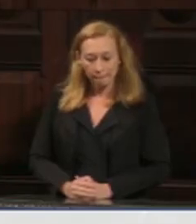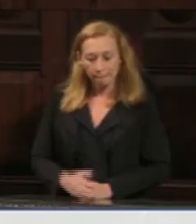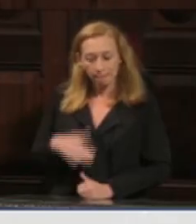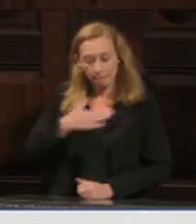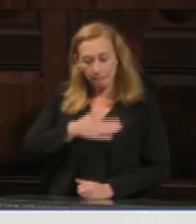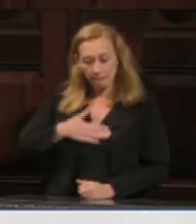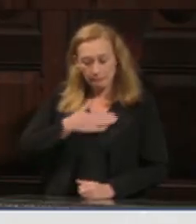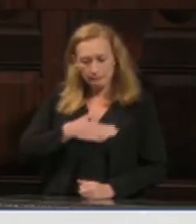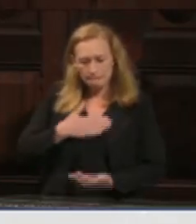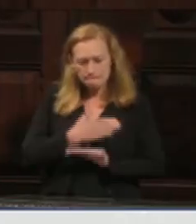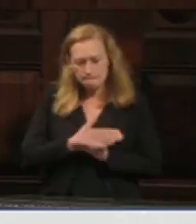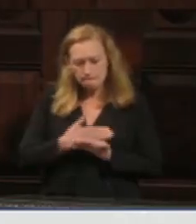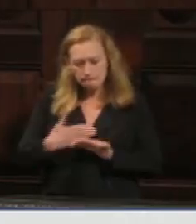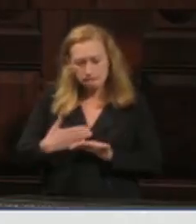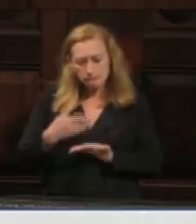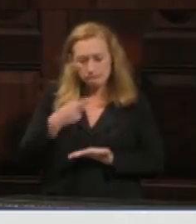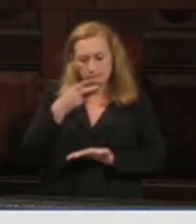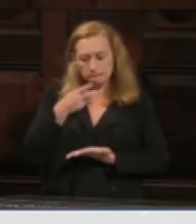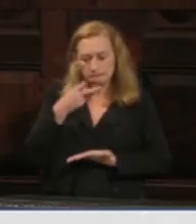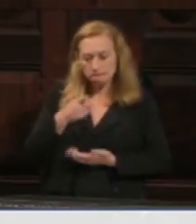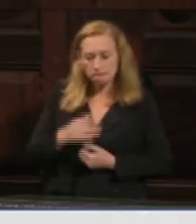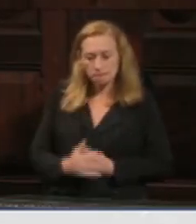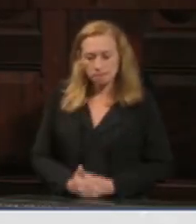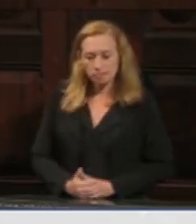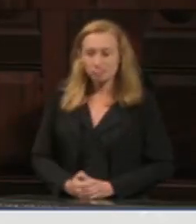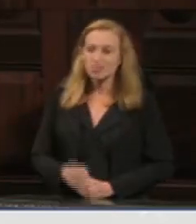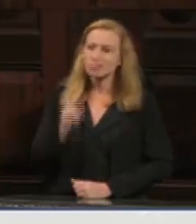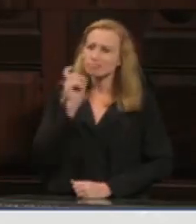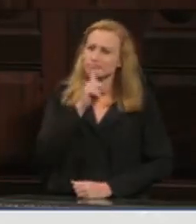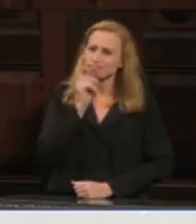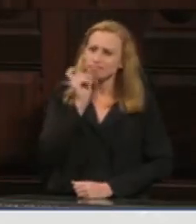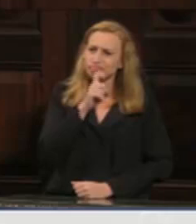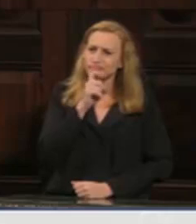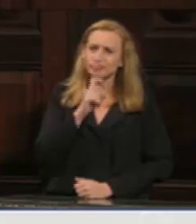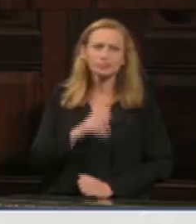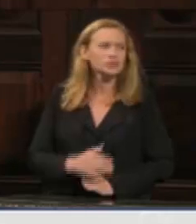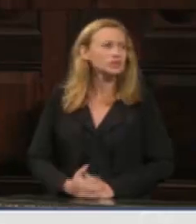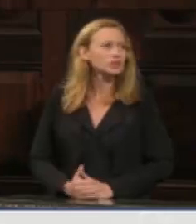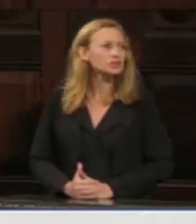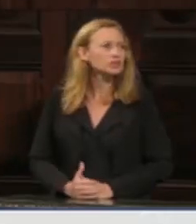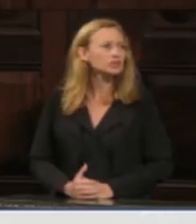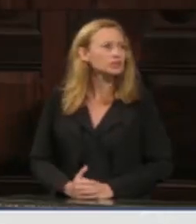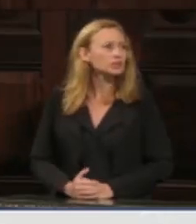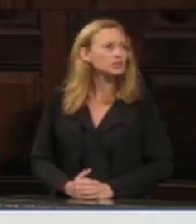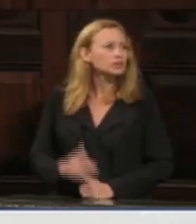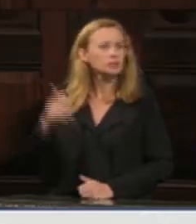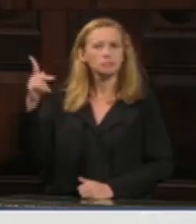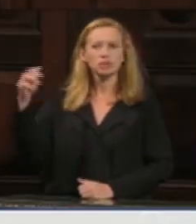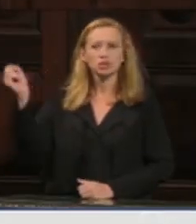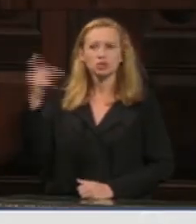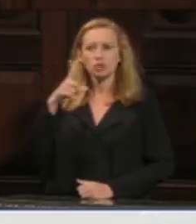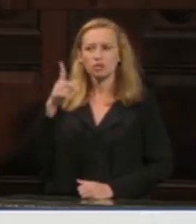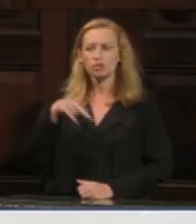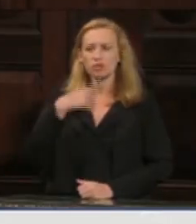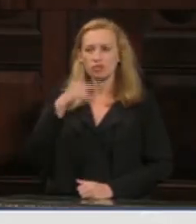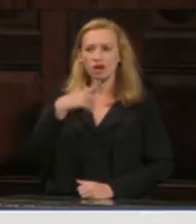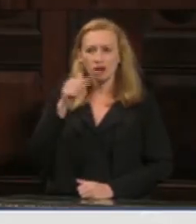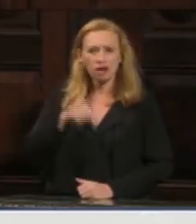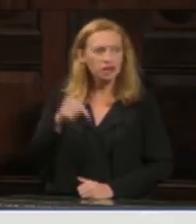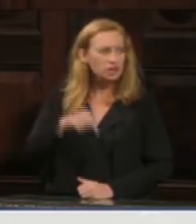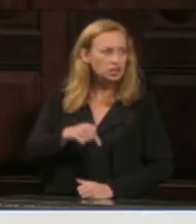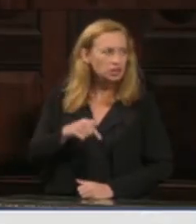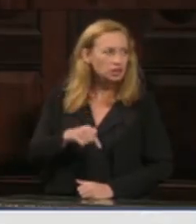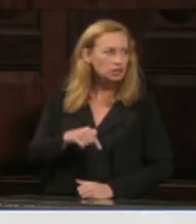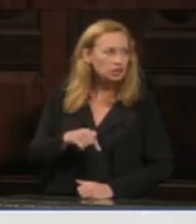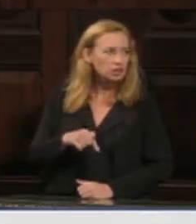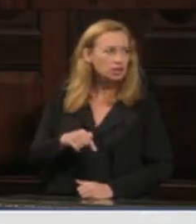gostaria de começar a falar sobre as mentiras que o pessoal fala aqui, principalmente